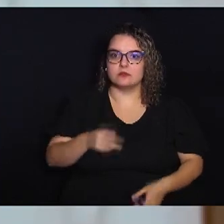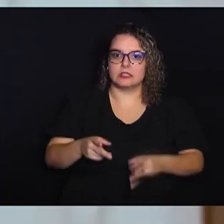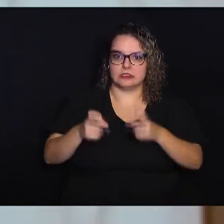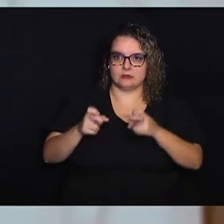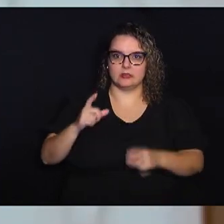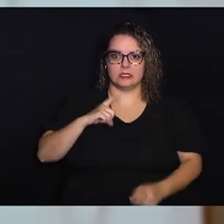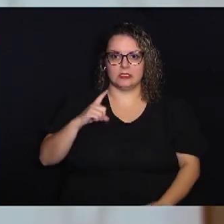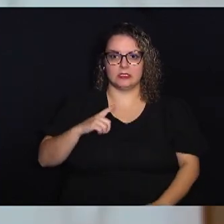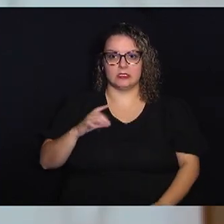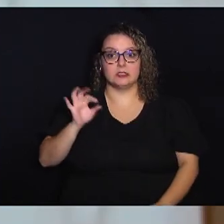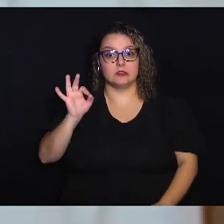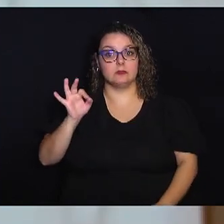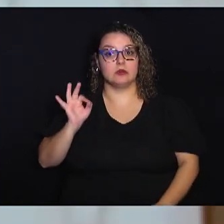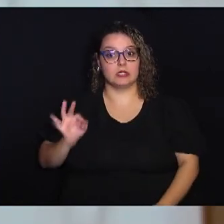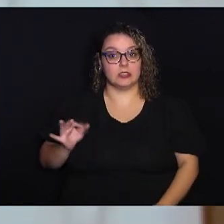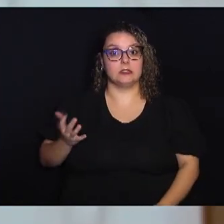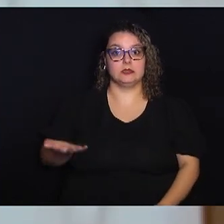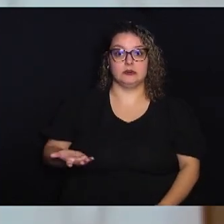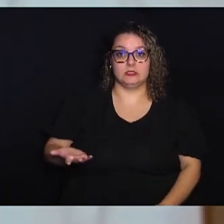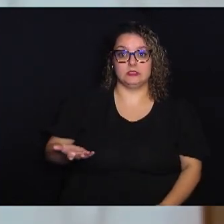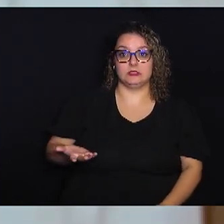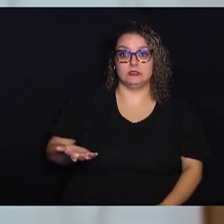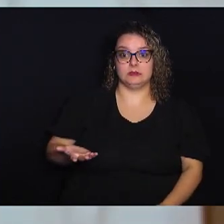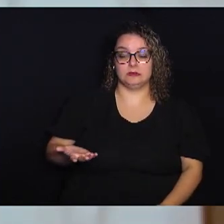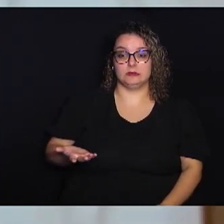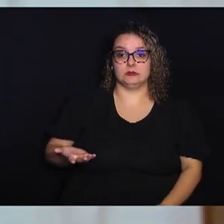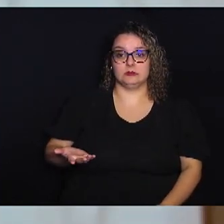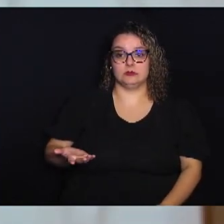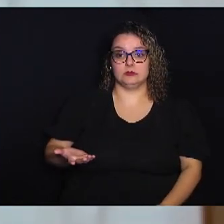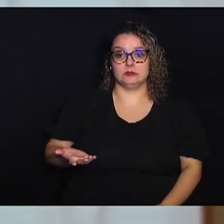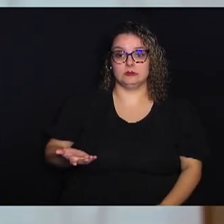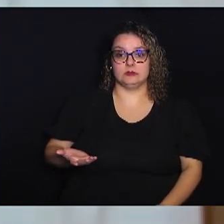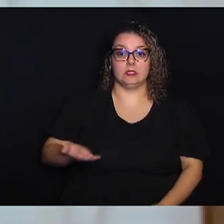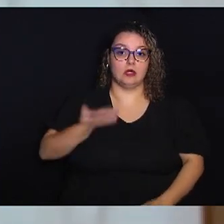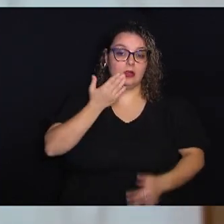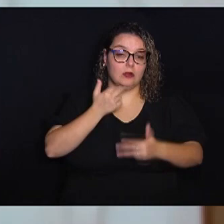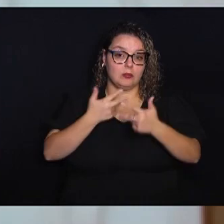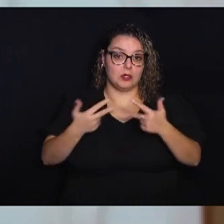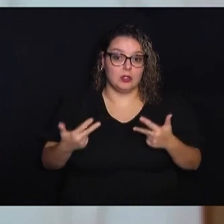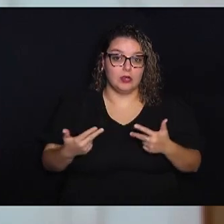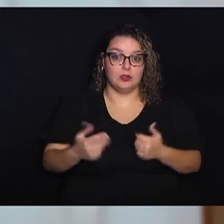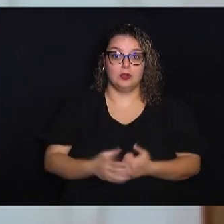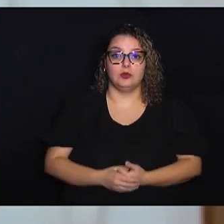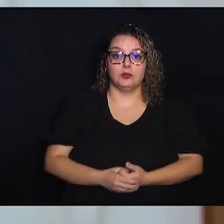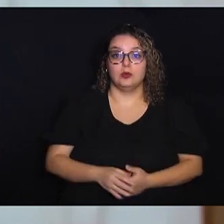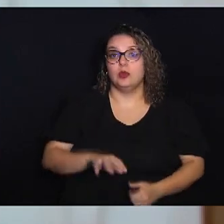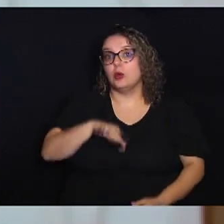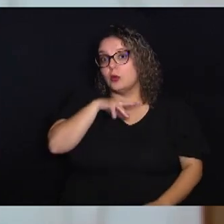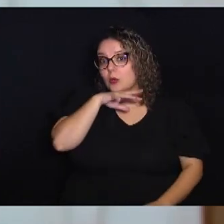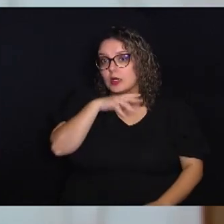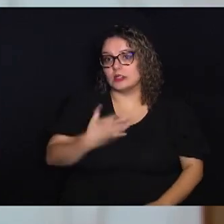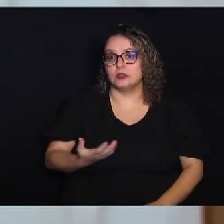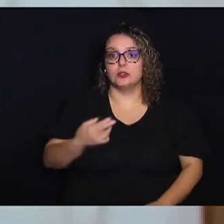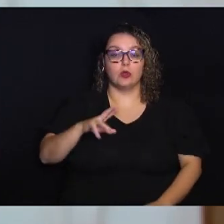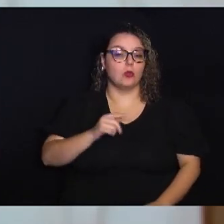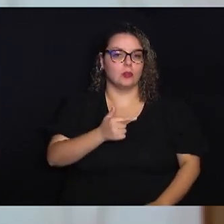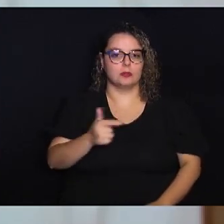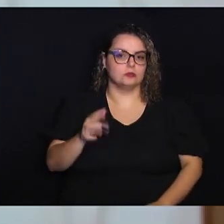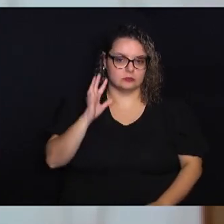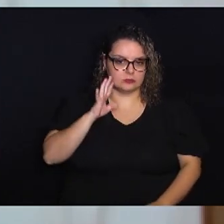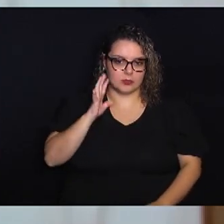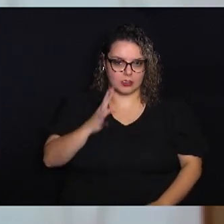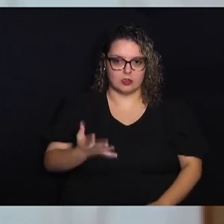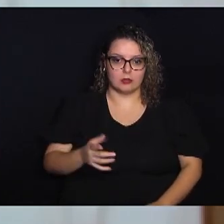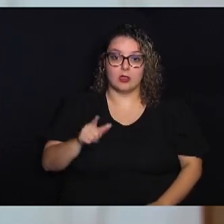tem uma tendência a uma alimentação ruim ou que não está legal, pode